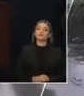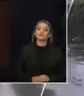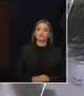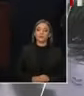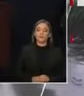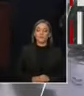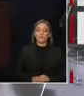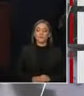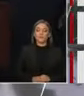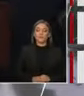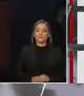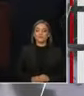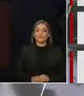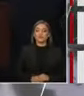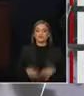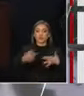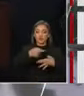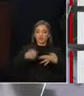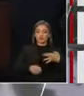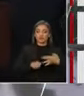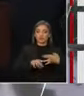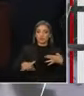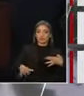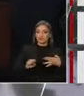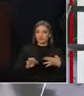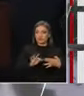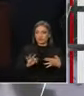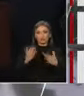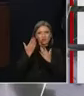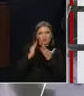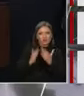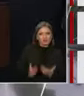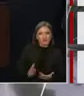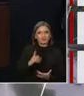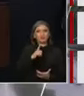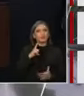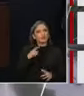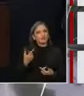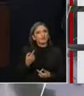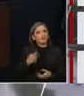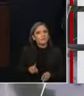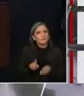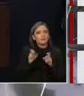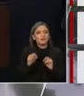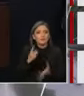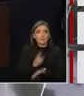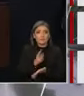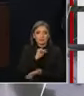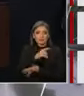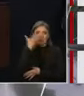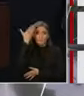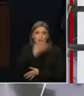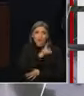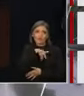A análise da jurisprudência do Supremo Tribunal Federal demonstra que, mesmo havendo prova de